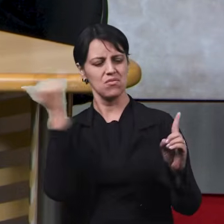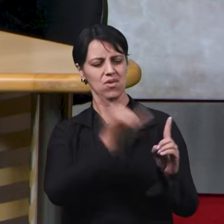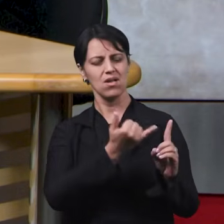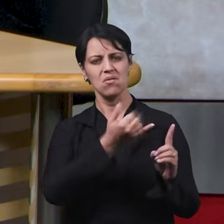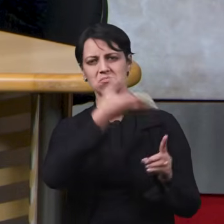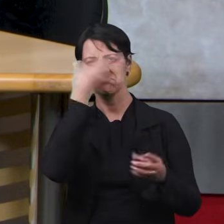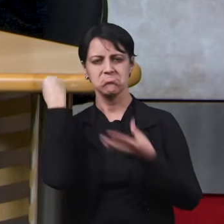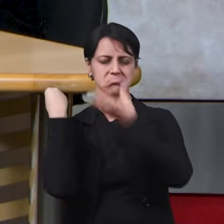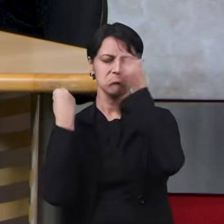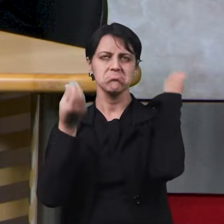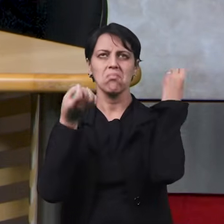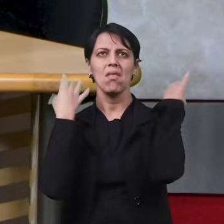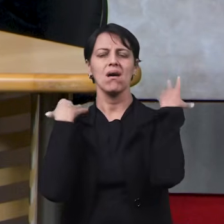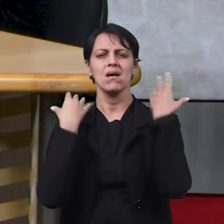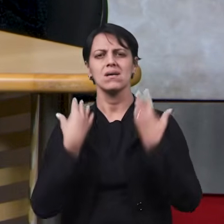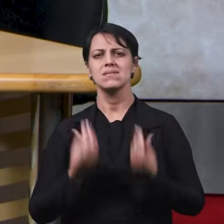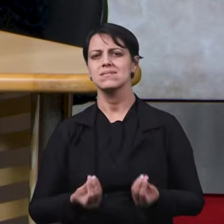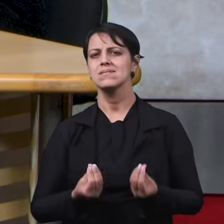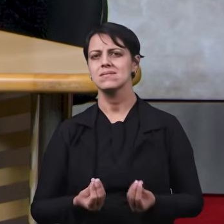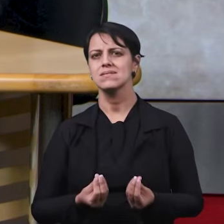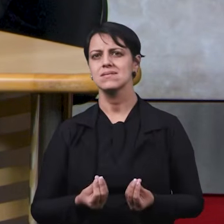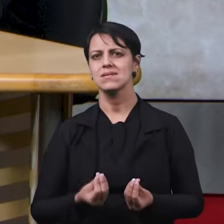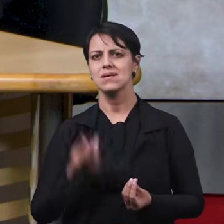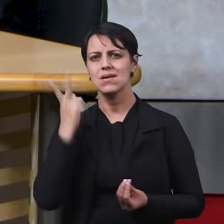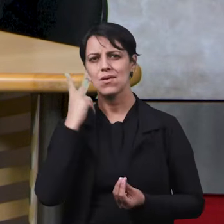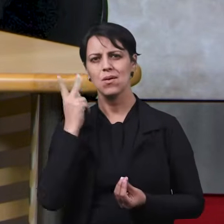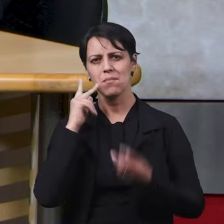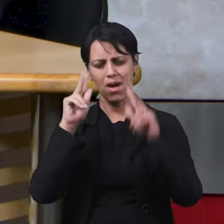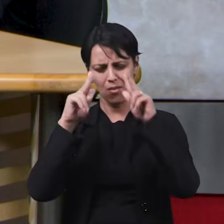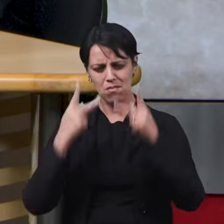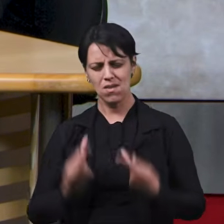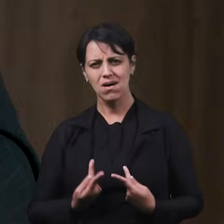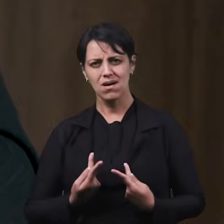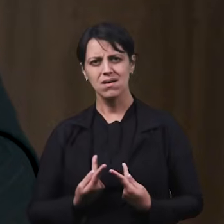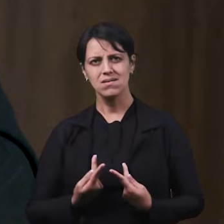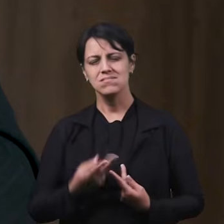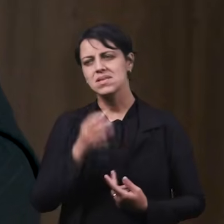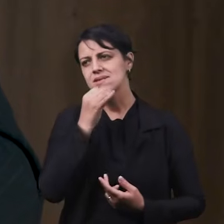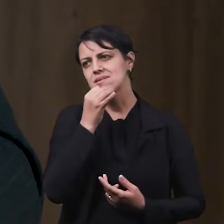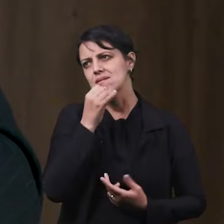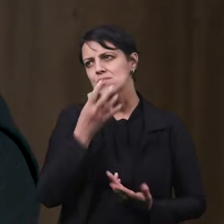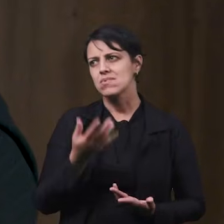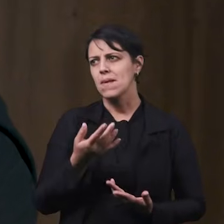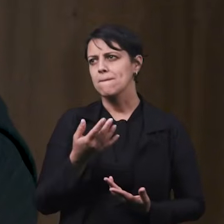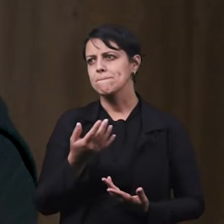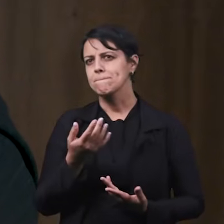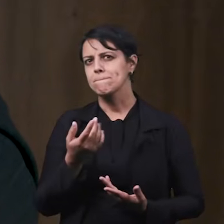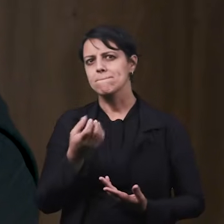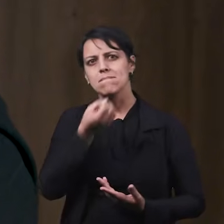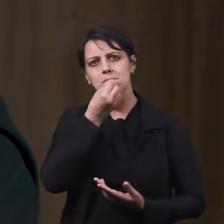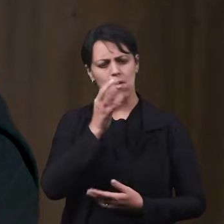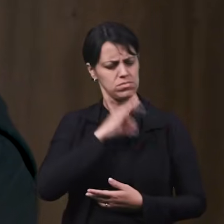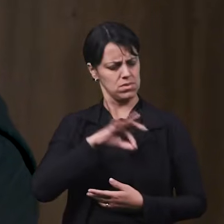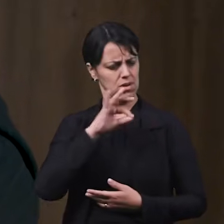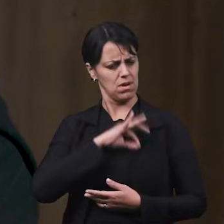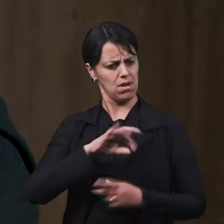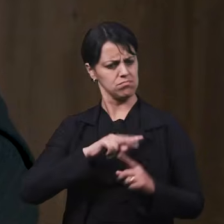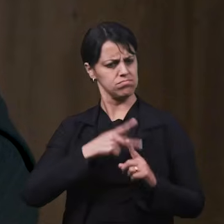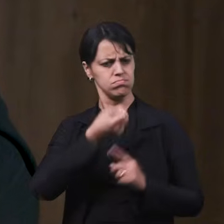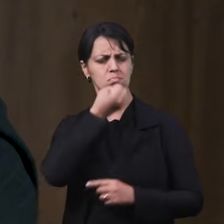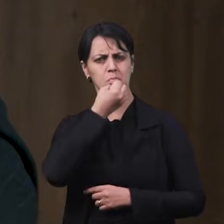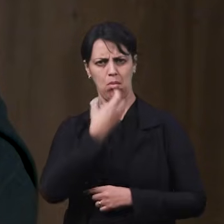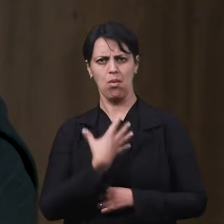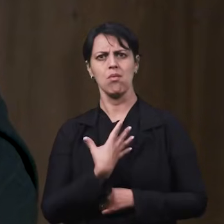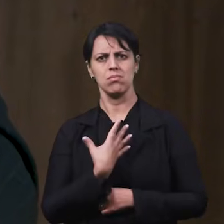direção a seguir, se ele abandona isso na natureza humana, recebeu uma proposta de um bom salário, de um valor considerável